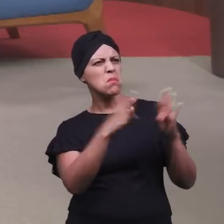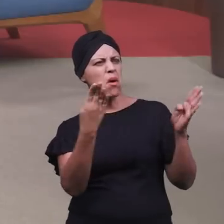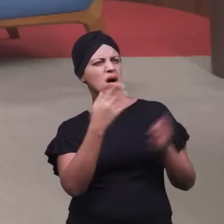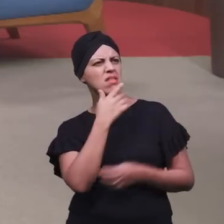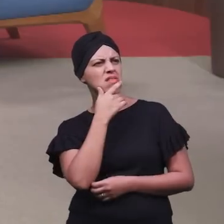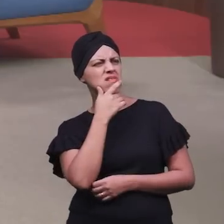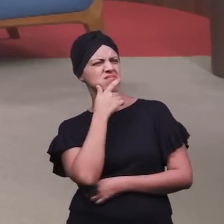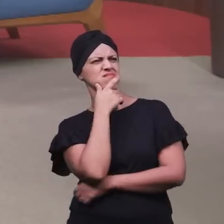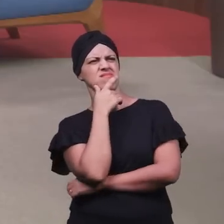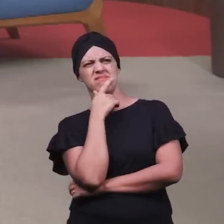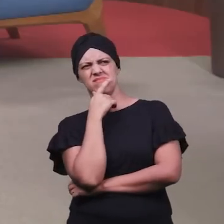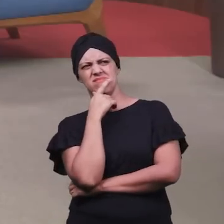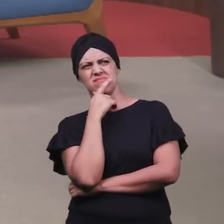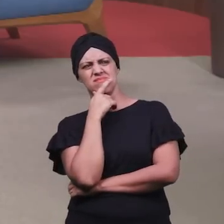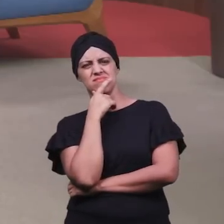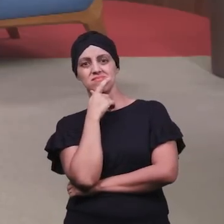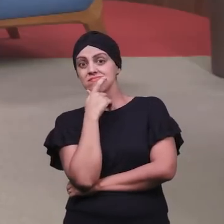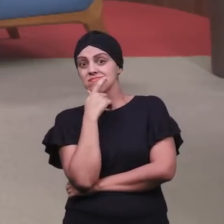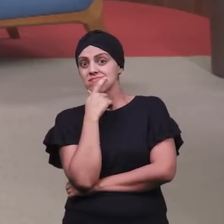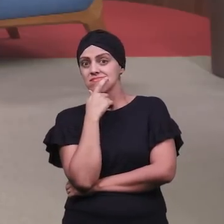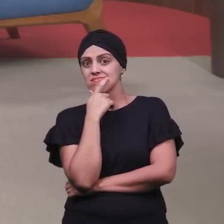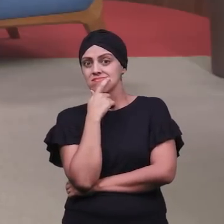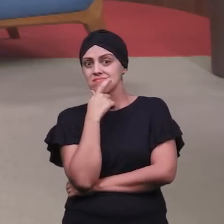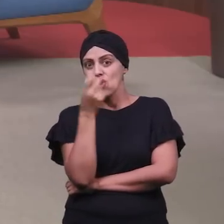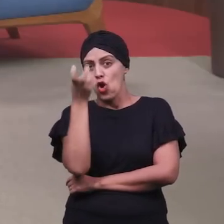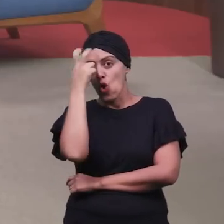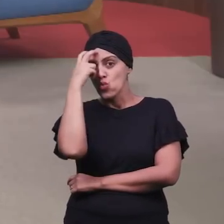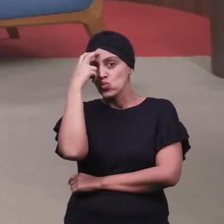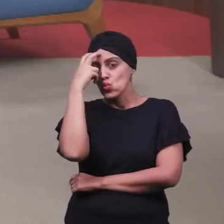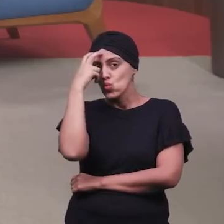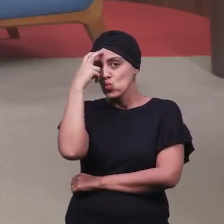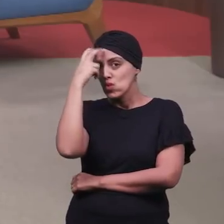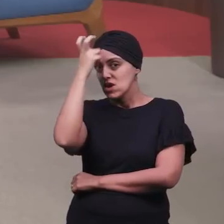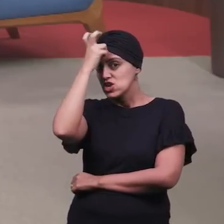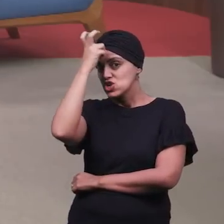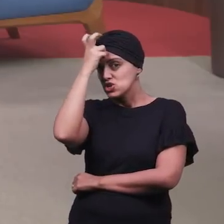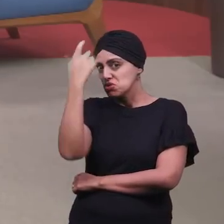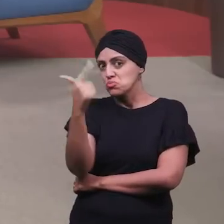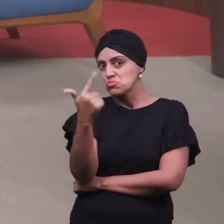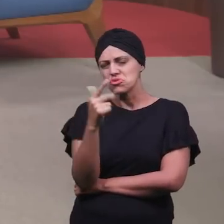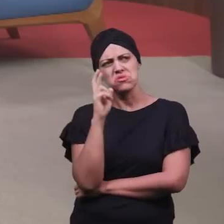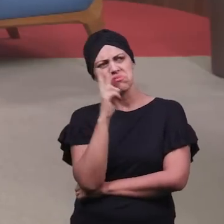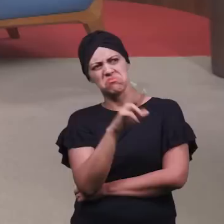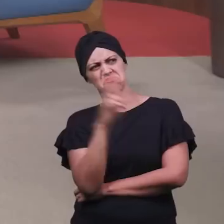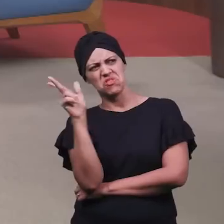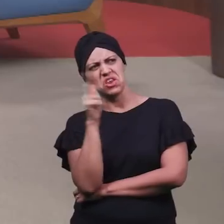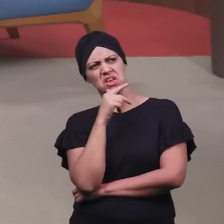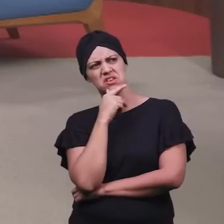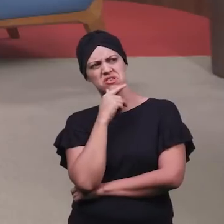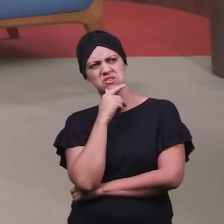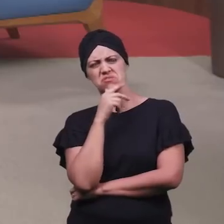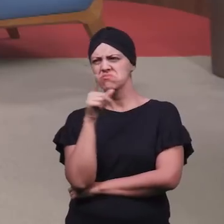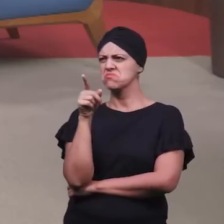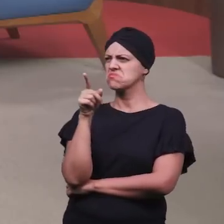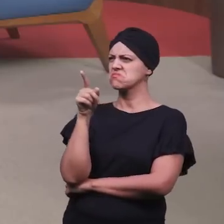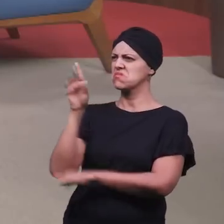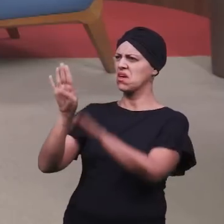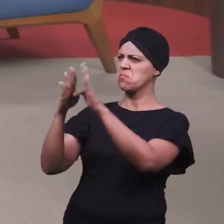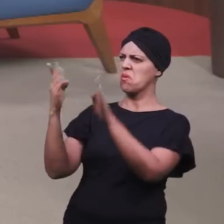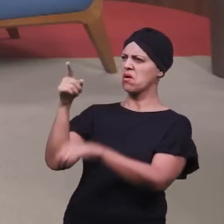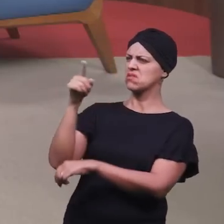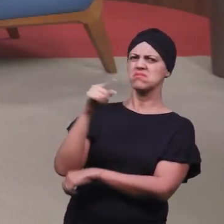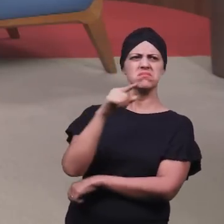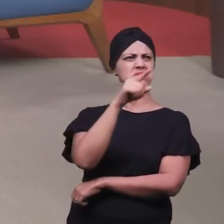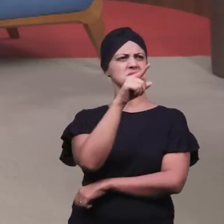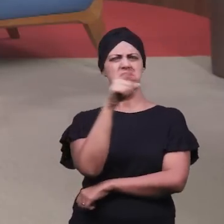com a lógica egípcia, com a cultura, com a cultura egípcia, e era uma coisa diferente que estava acontecendo, aquela marca do sangue em tudo quanto é casa